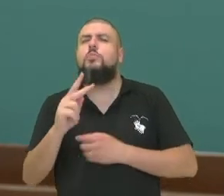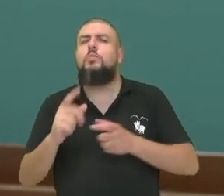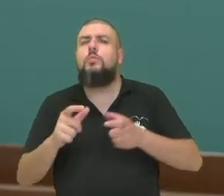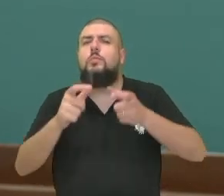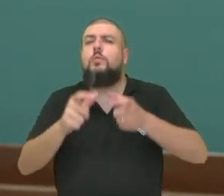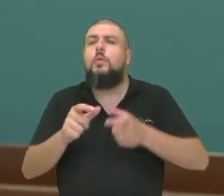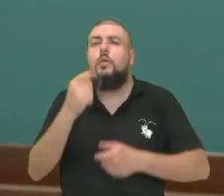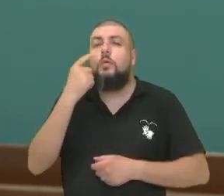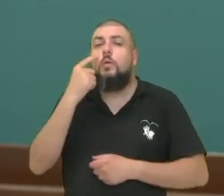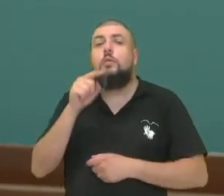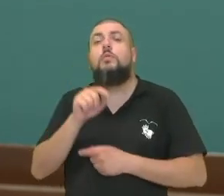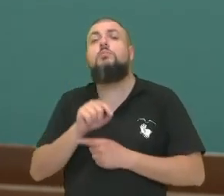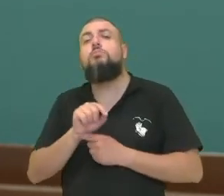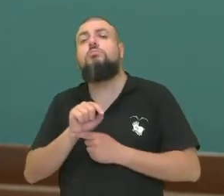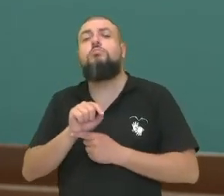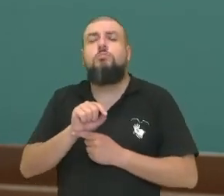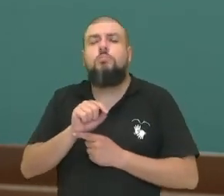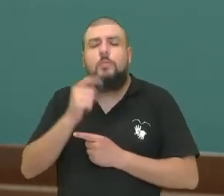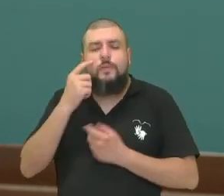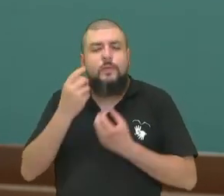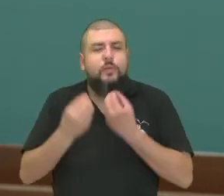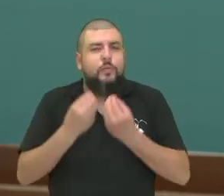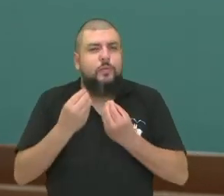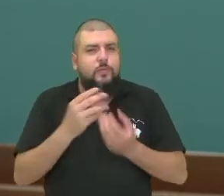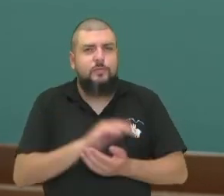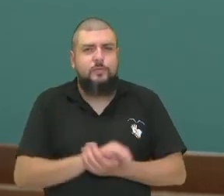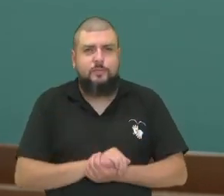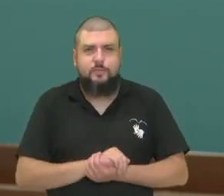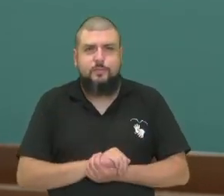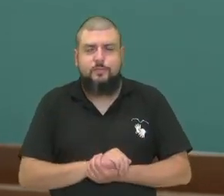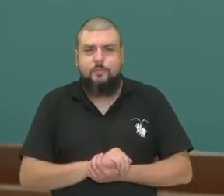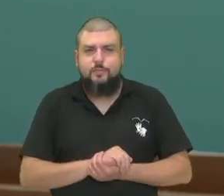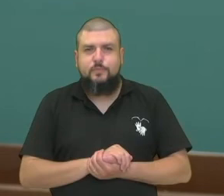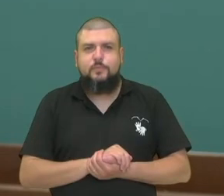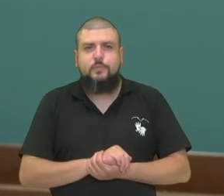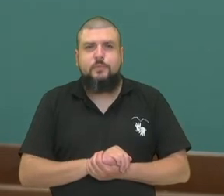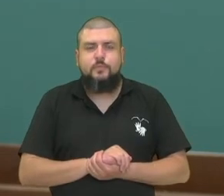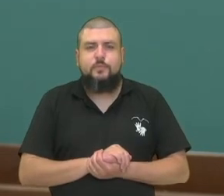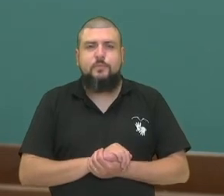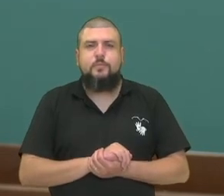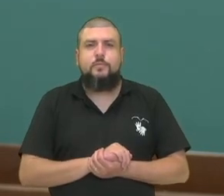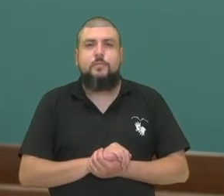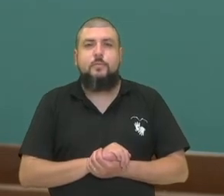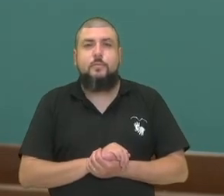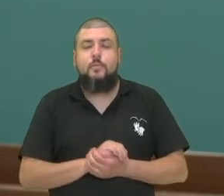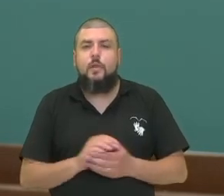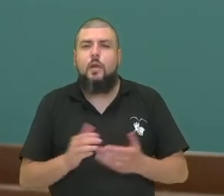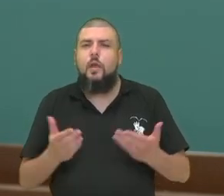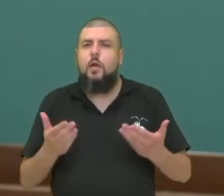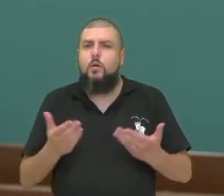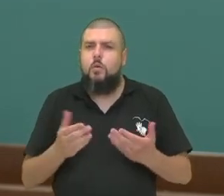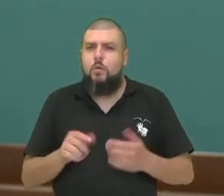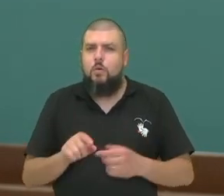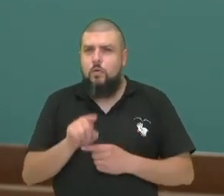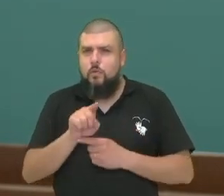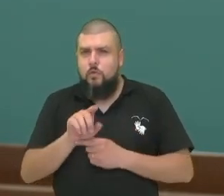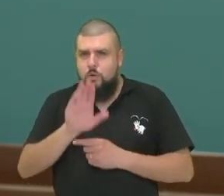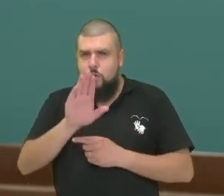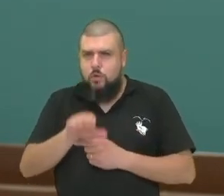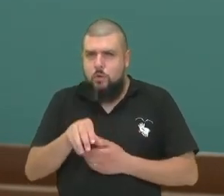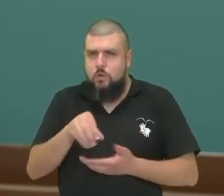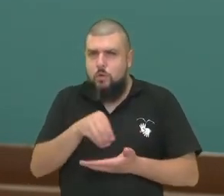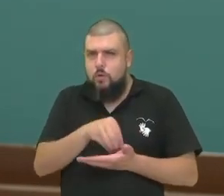a vamos adentrar mais um pouquinho Alice então aqui gente olha só agora você já assistiu a plataforma do